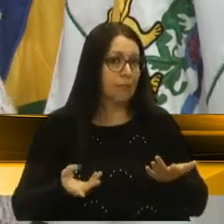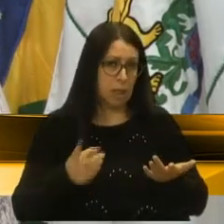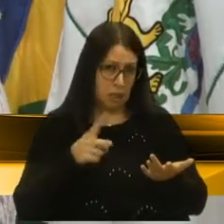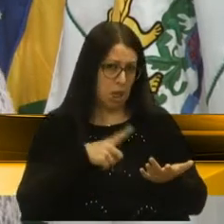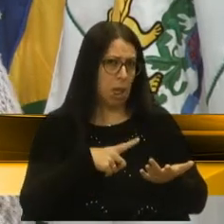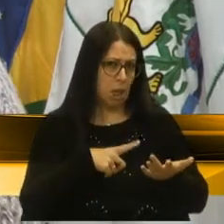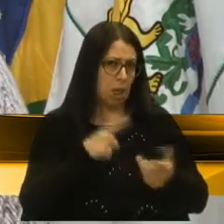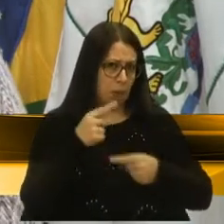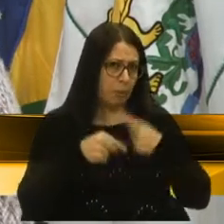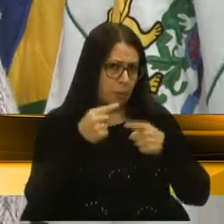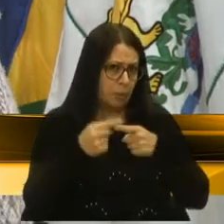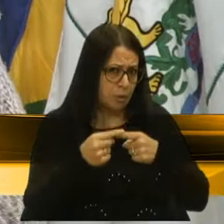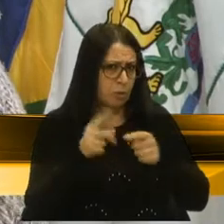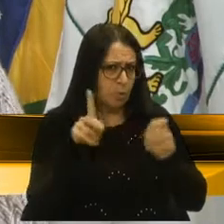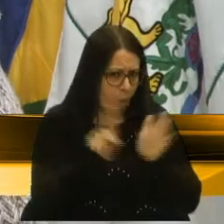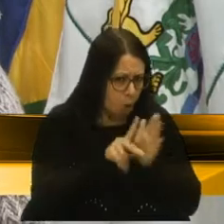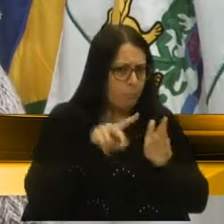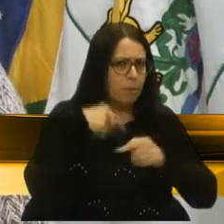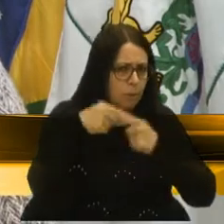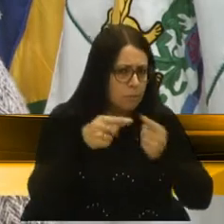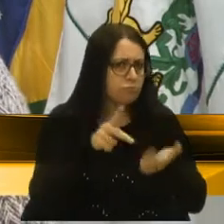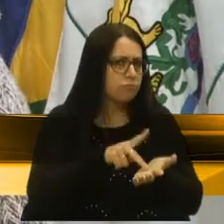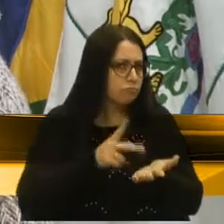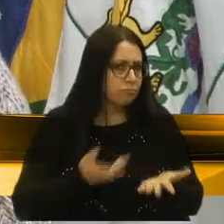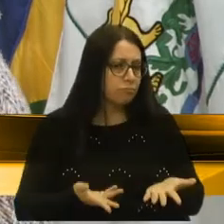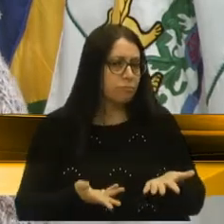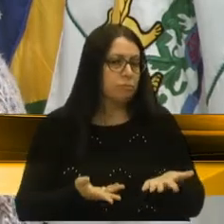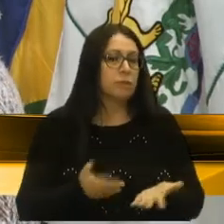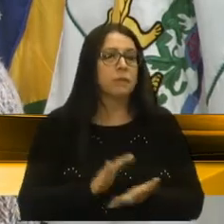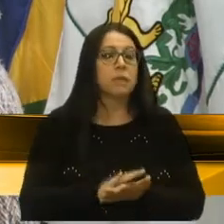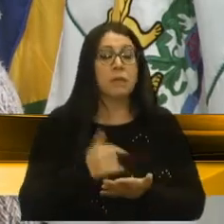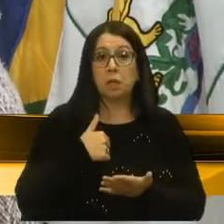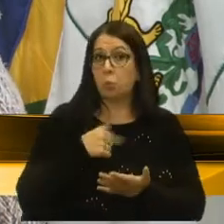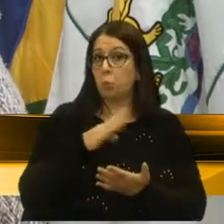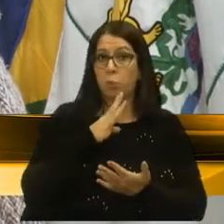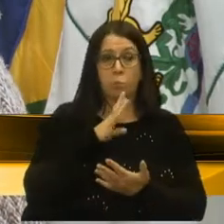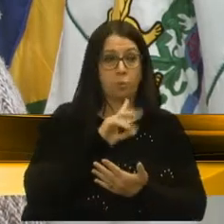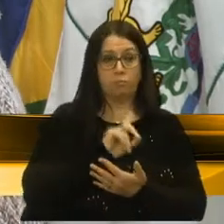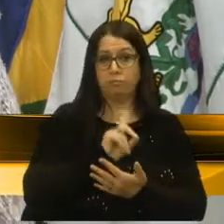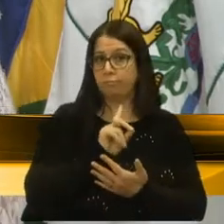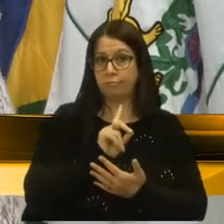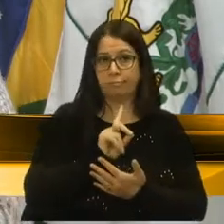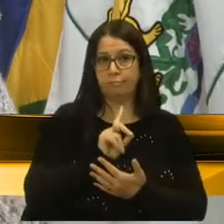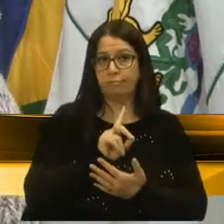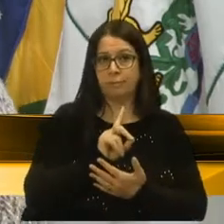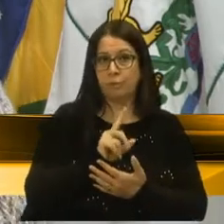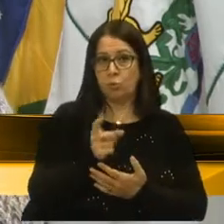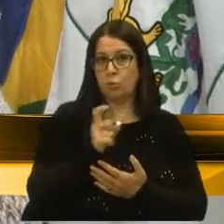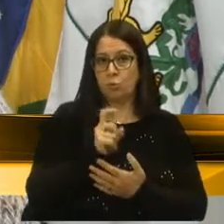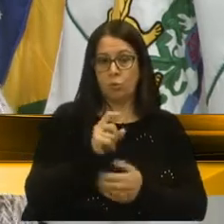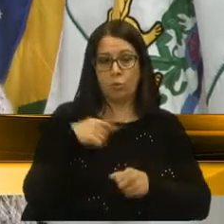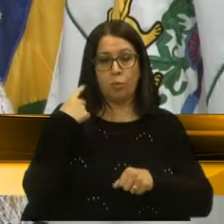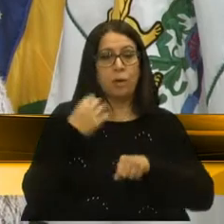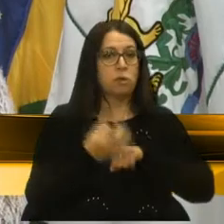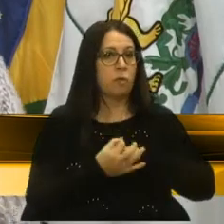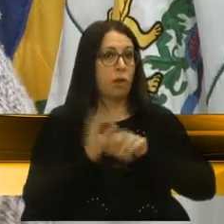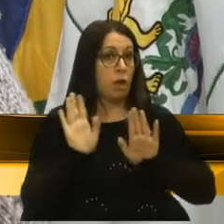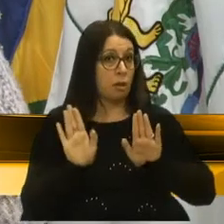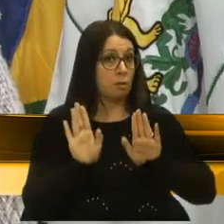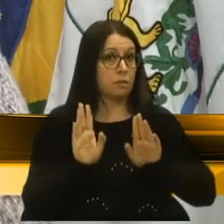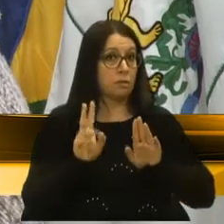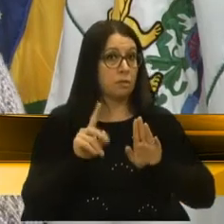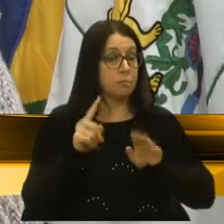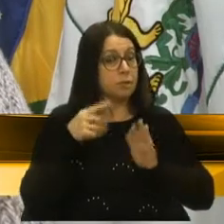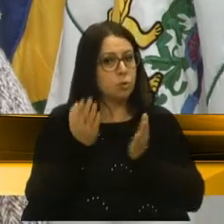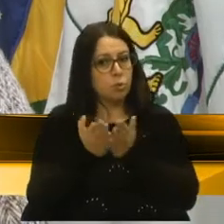a prorrogação da prorrogação, de fato. Eu não conheço, não sou advogada, mas procuro